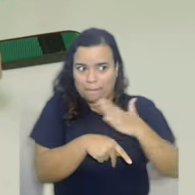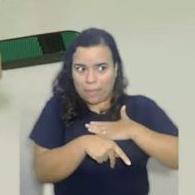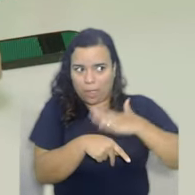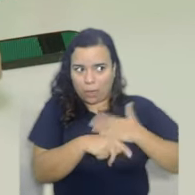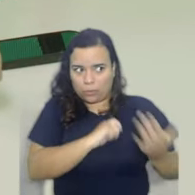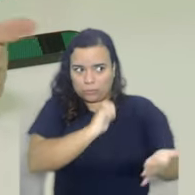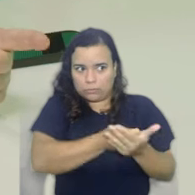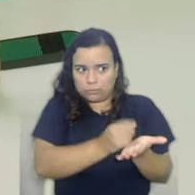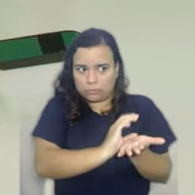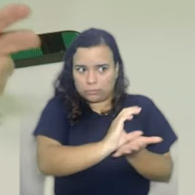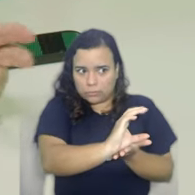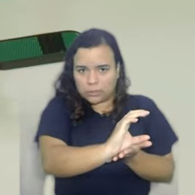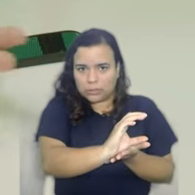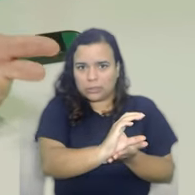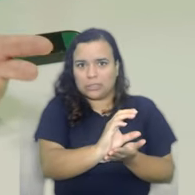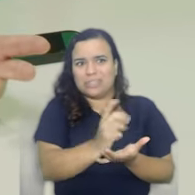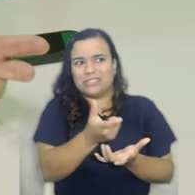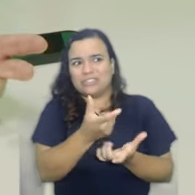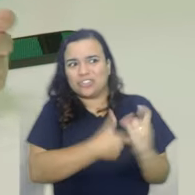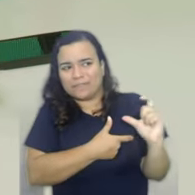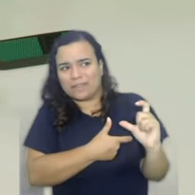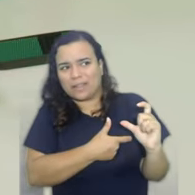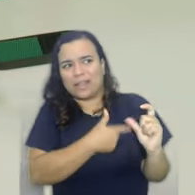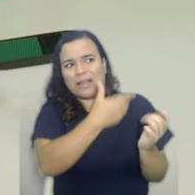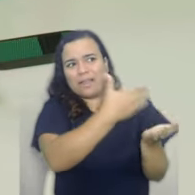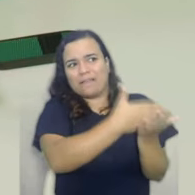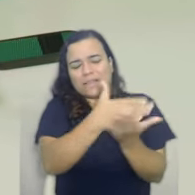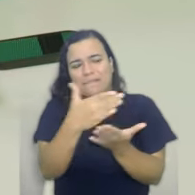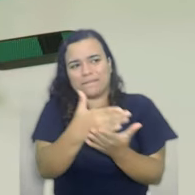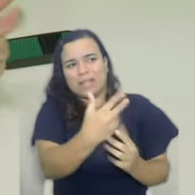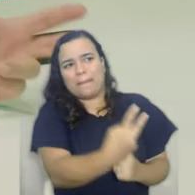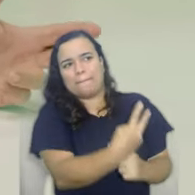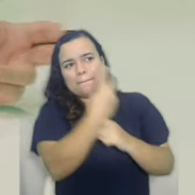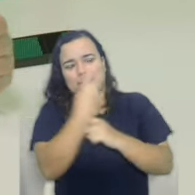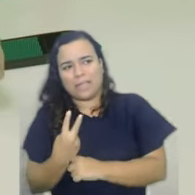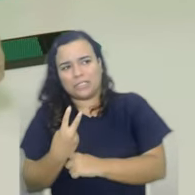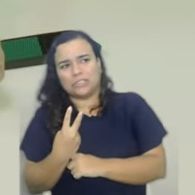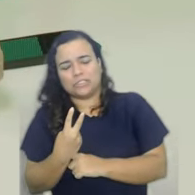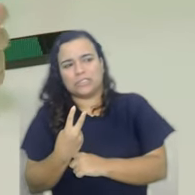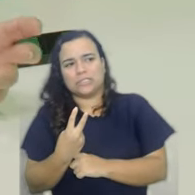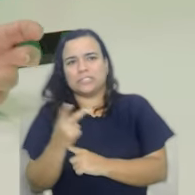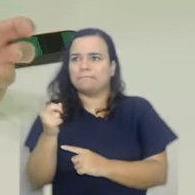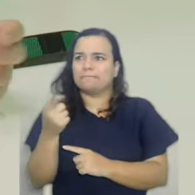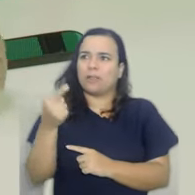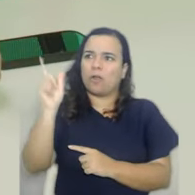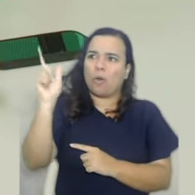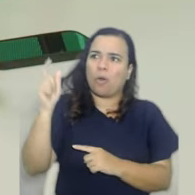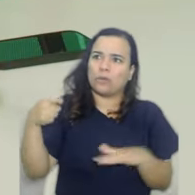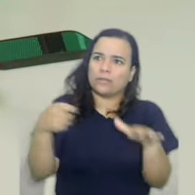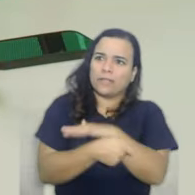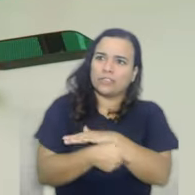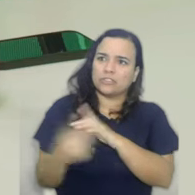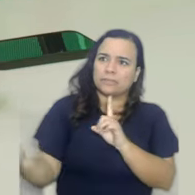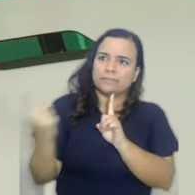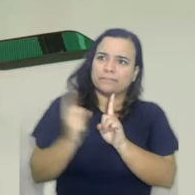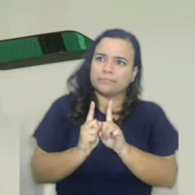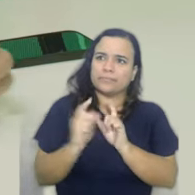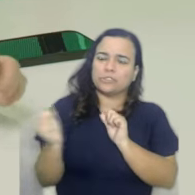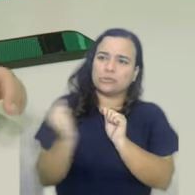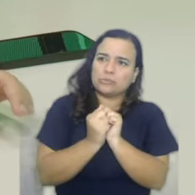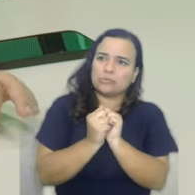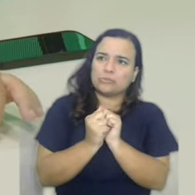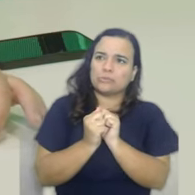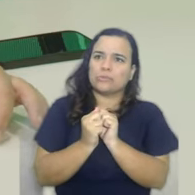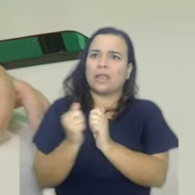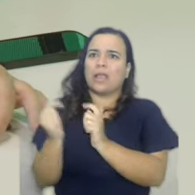com dívida tomando recurso em banco com investidor anjo com Mercado de Capitais